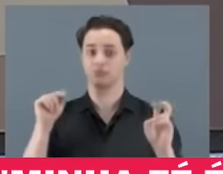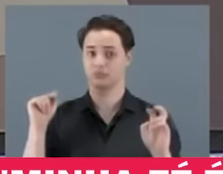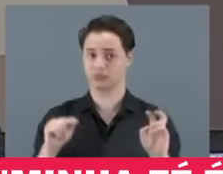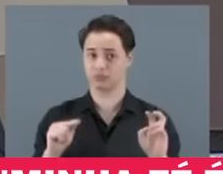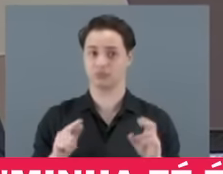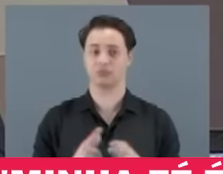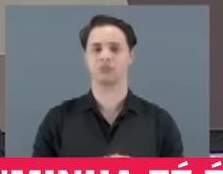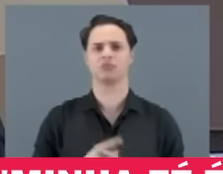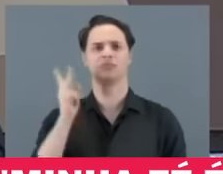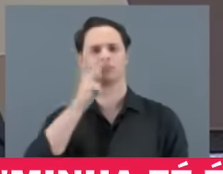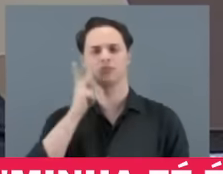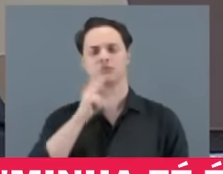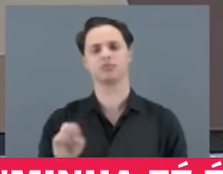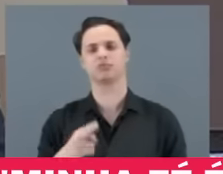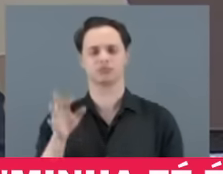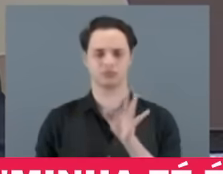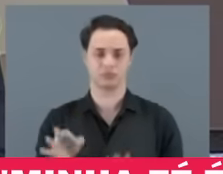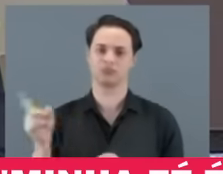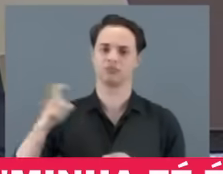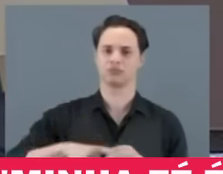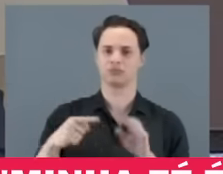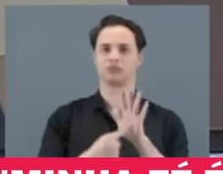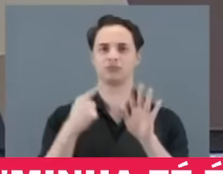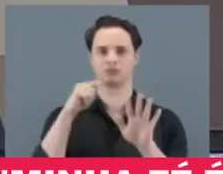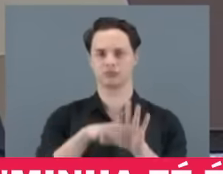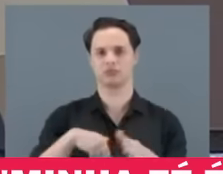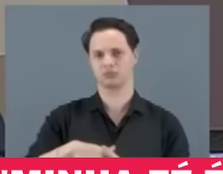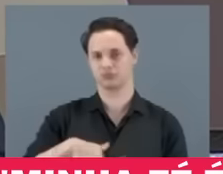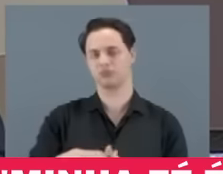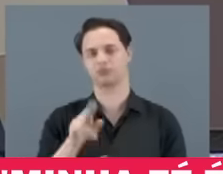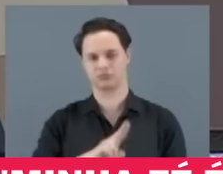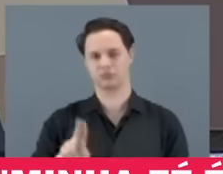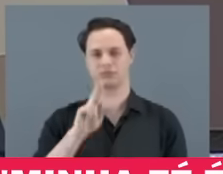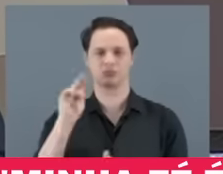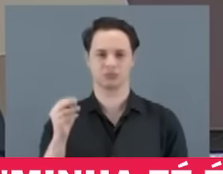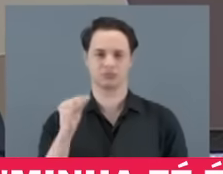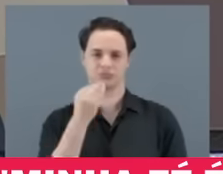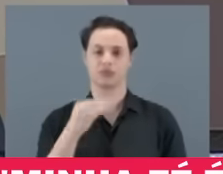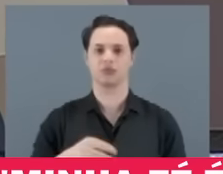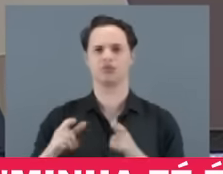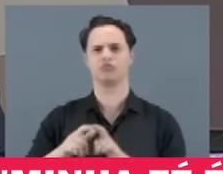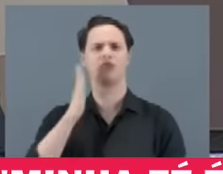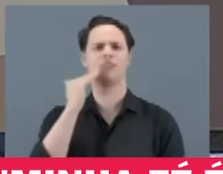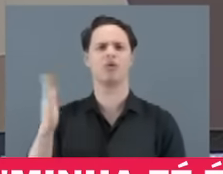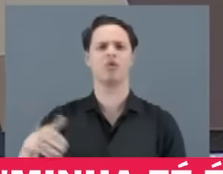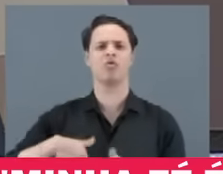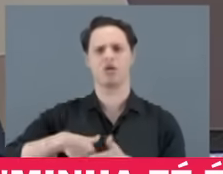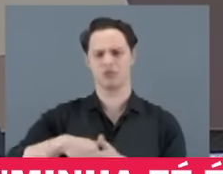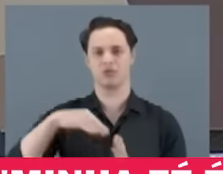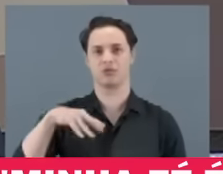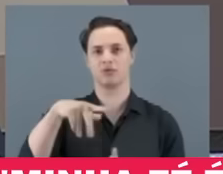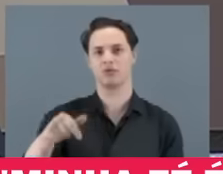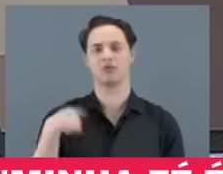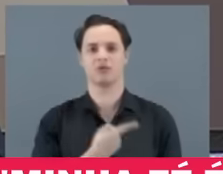de político-juiz, eu volto às metáforas futebolísticas, que elas são muito úteis. Um dos maiores jogadores que já passou no mundo